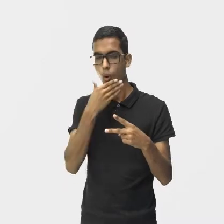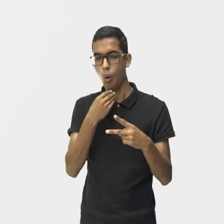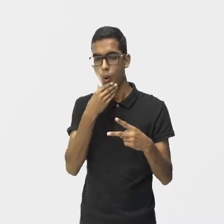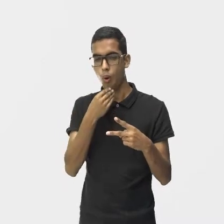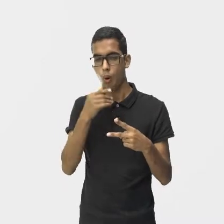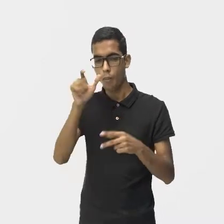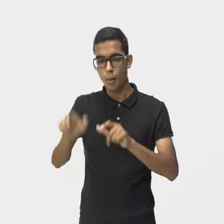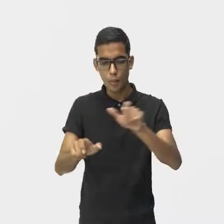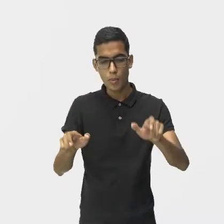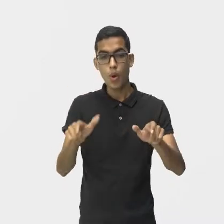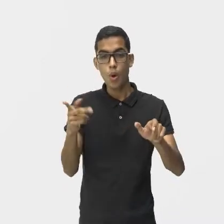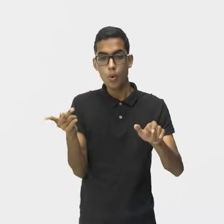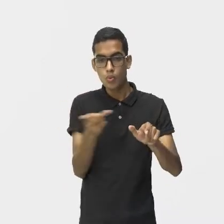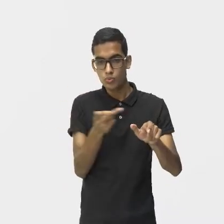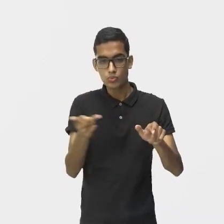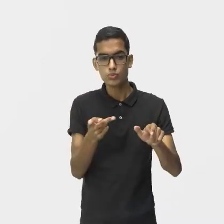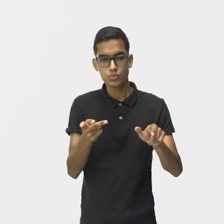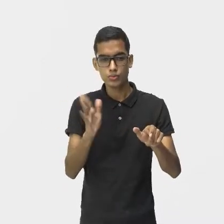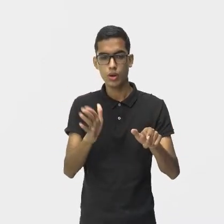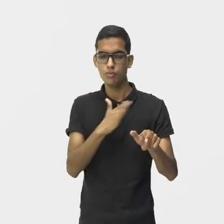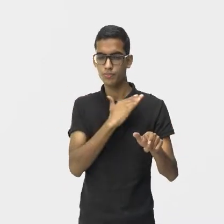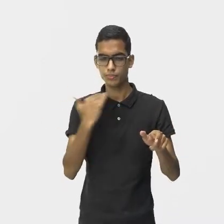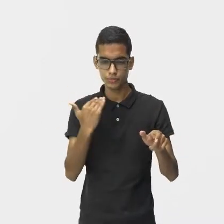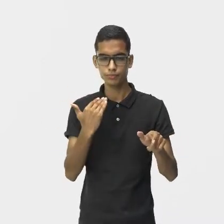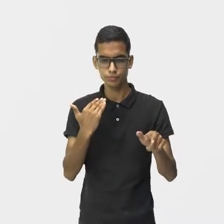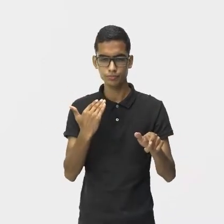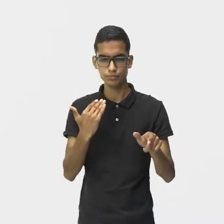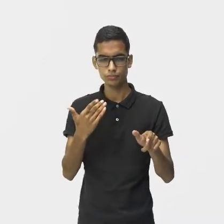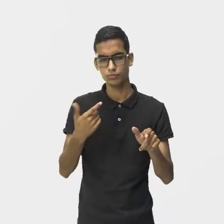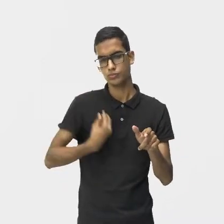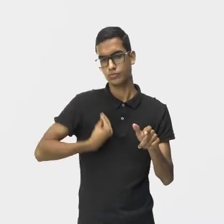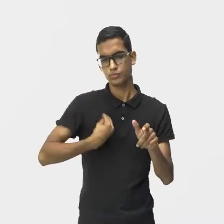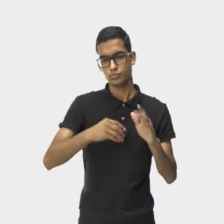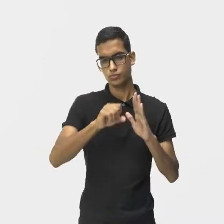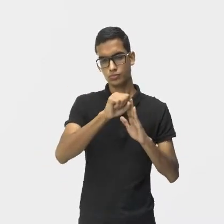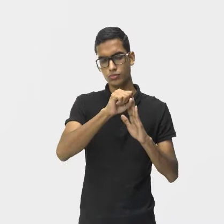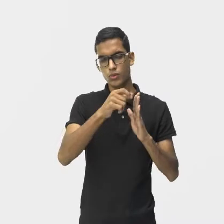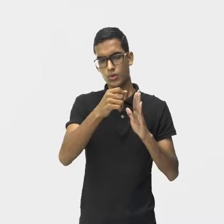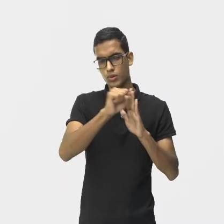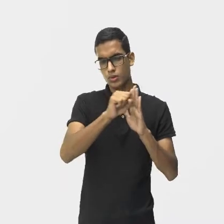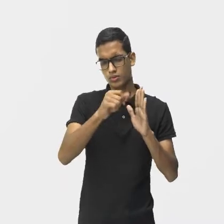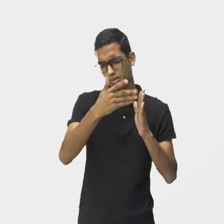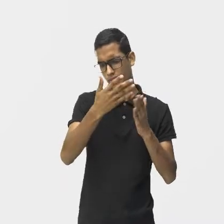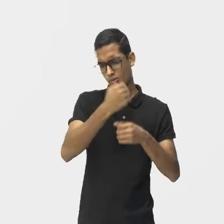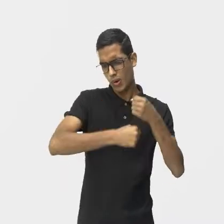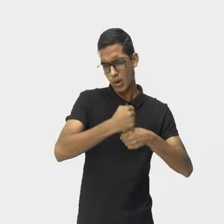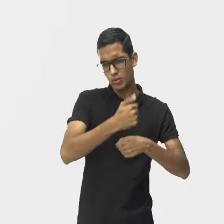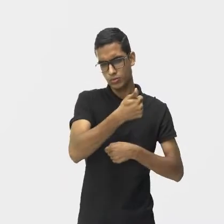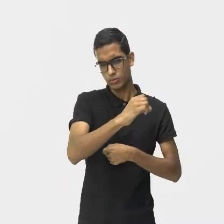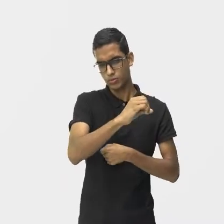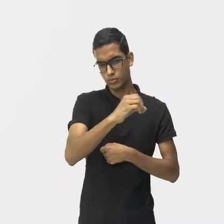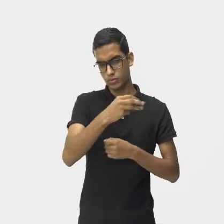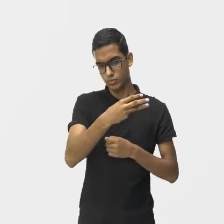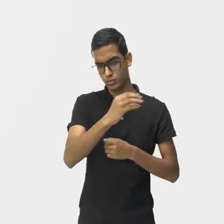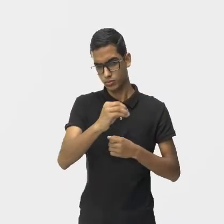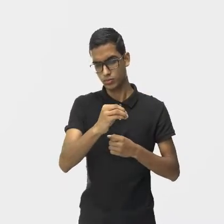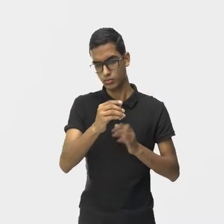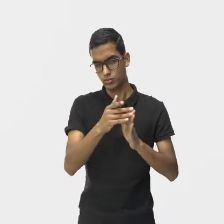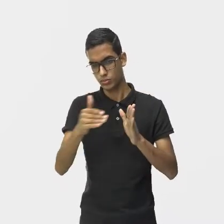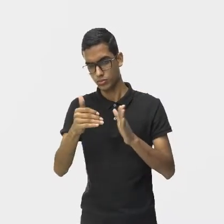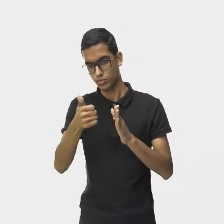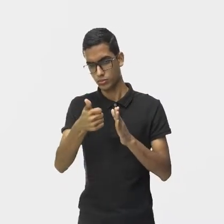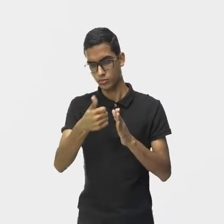e já não estão mais conosco. Eles estavam observando este novo momento do